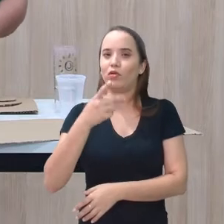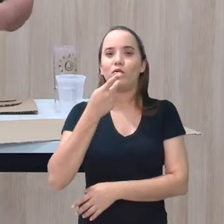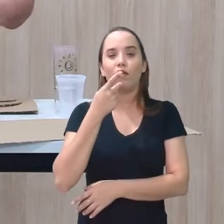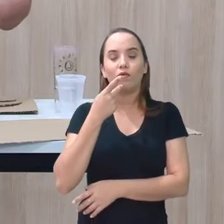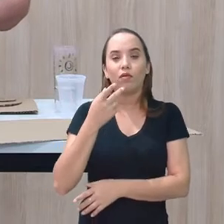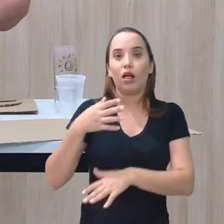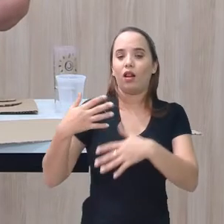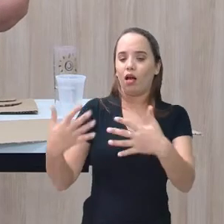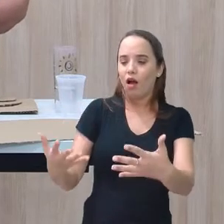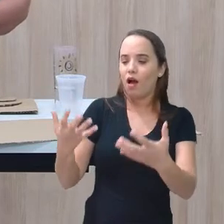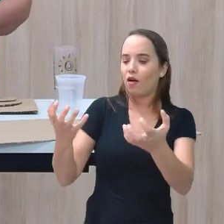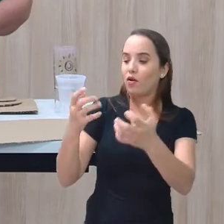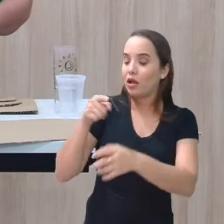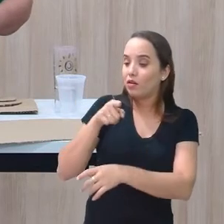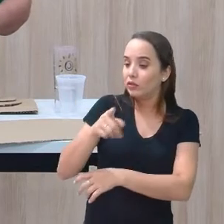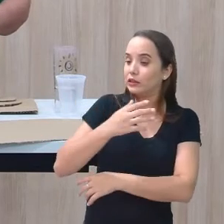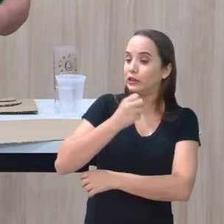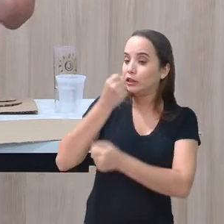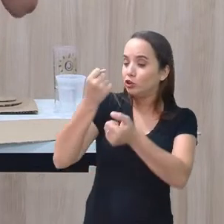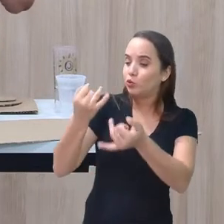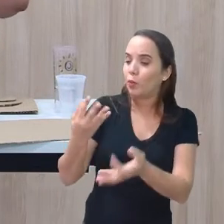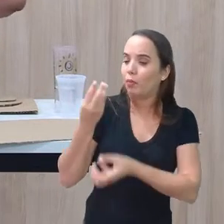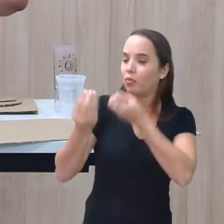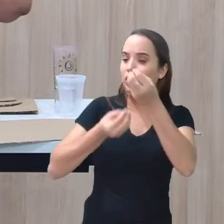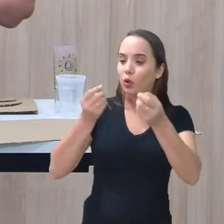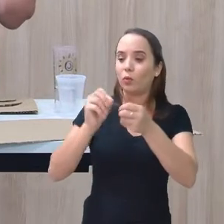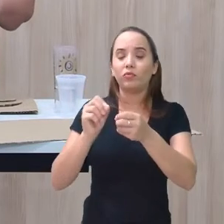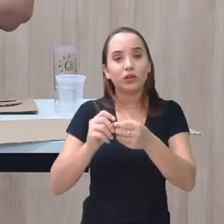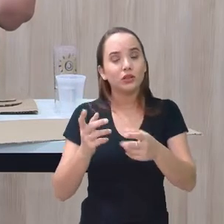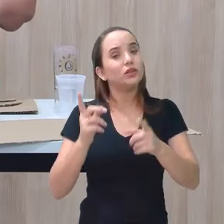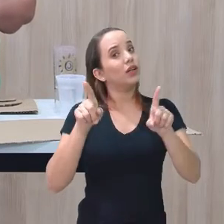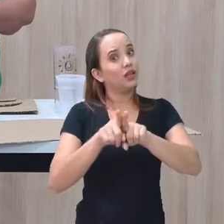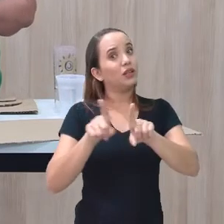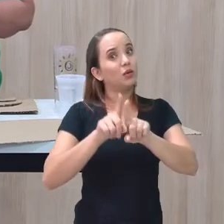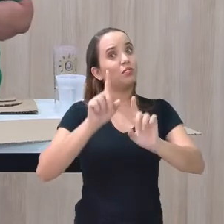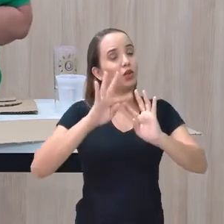você explicasse para os colegas como você fez e todo mundo aí vai